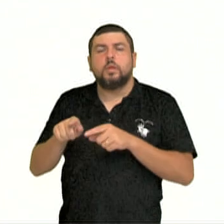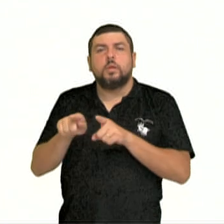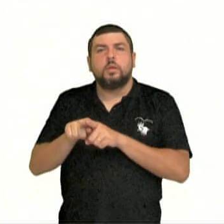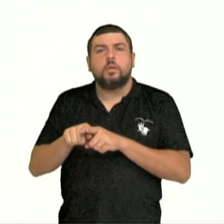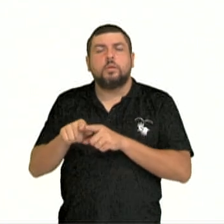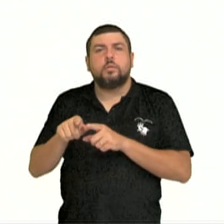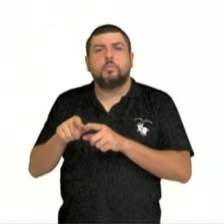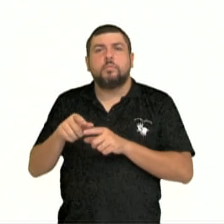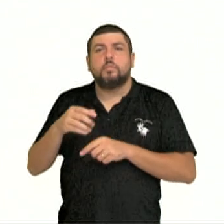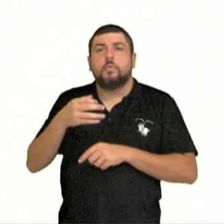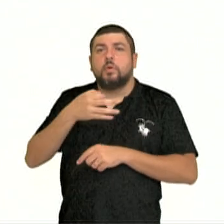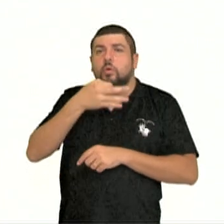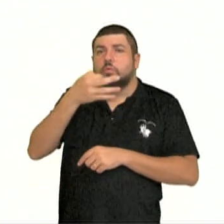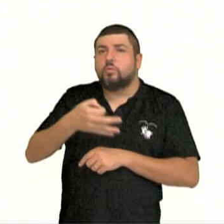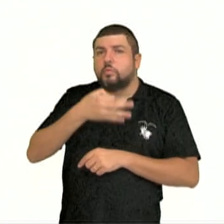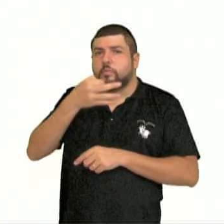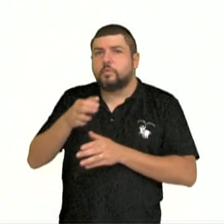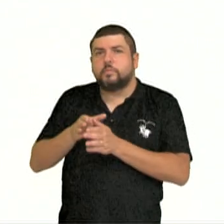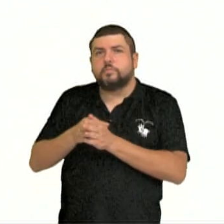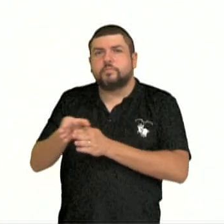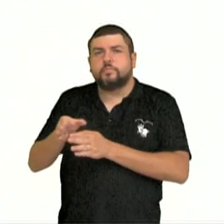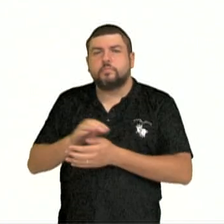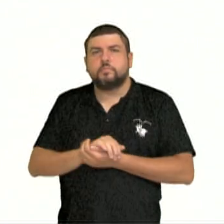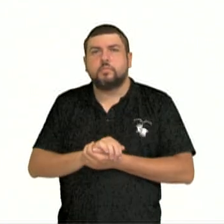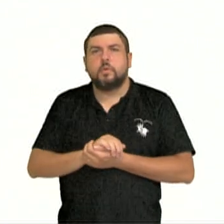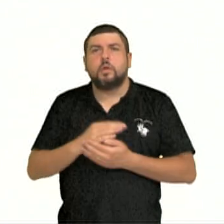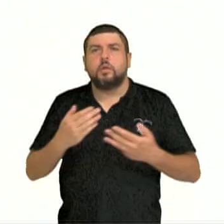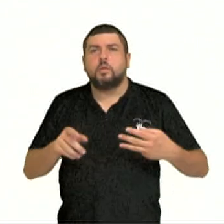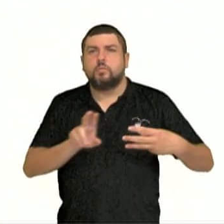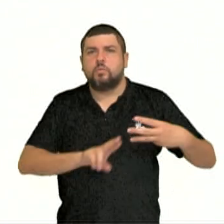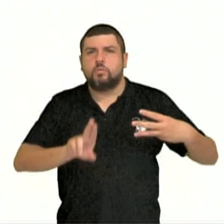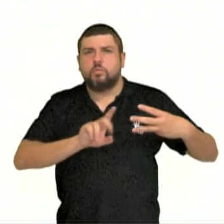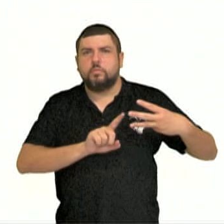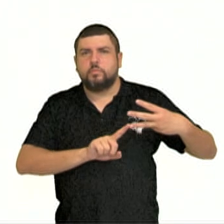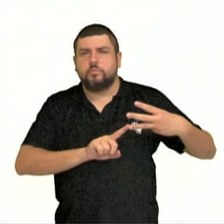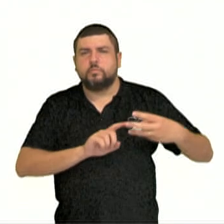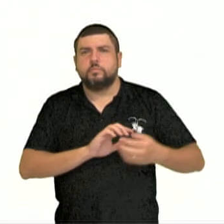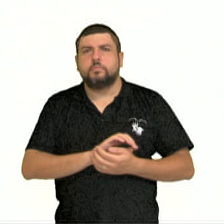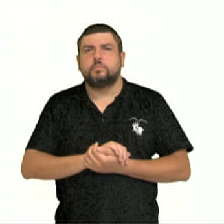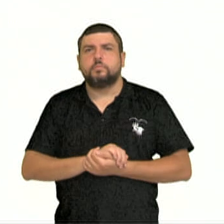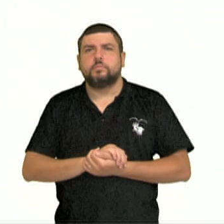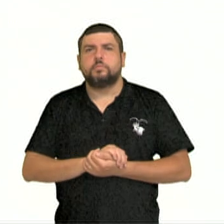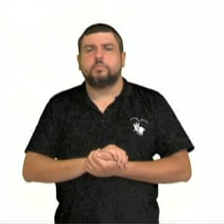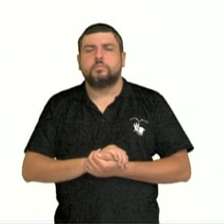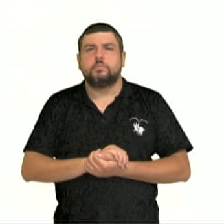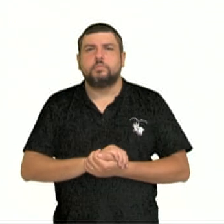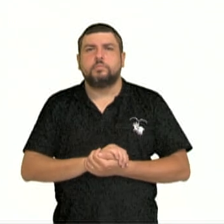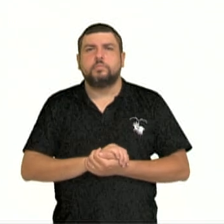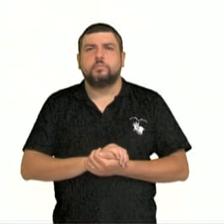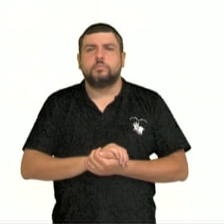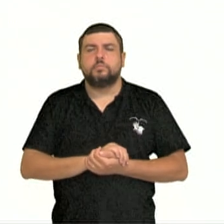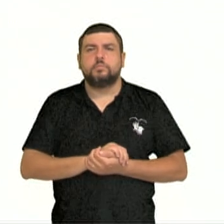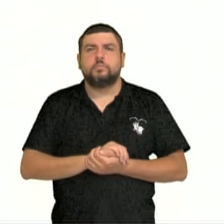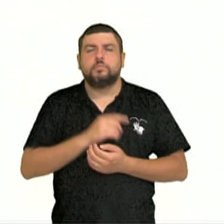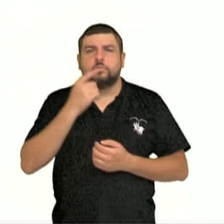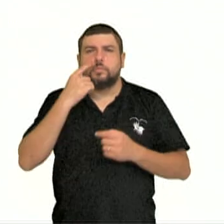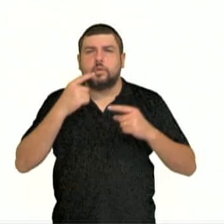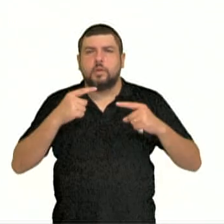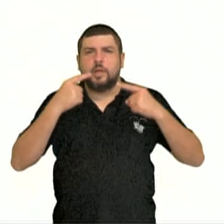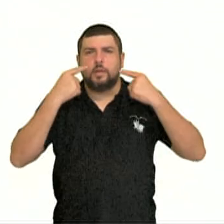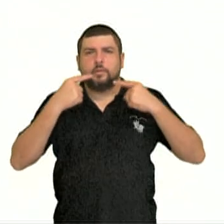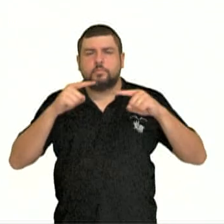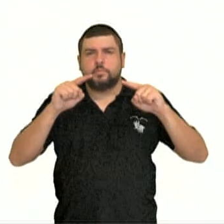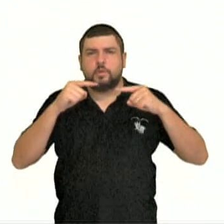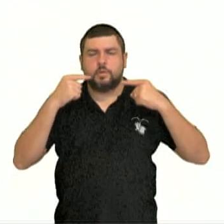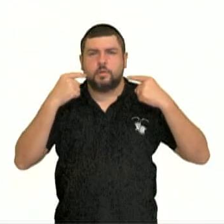para alguém. Então, nesse caso, eu posso usar o should. Vamos analisar dois verbos aqui